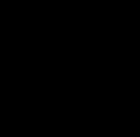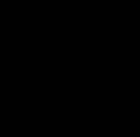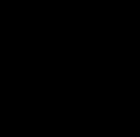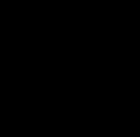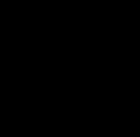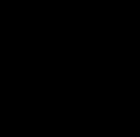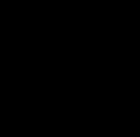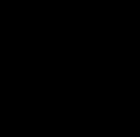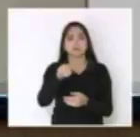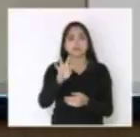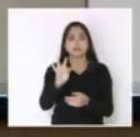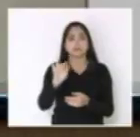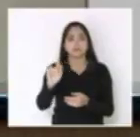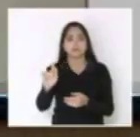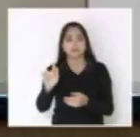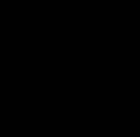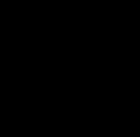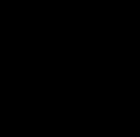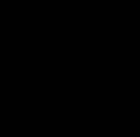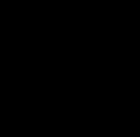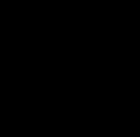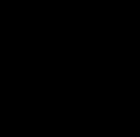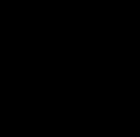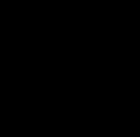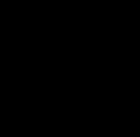que pudessem descer, vem aqui no plenário aqui,